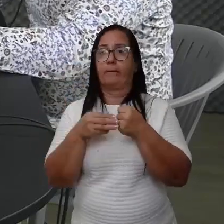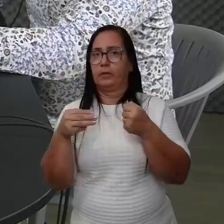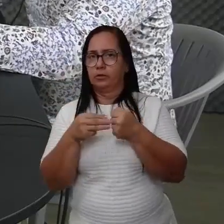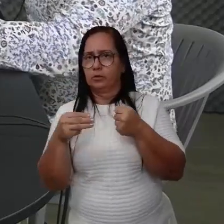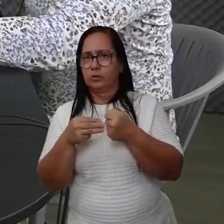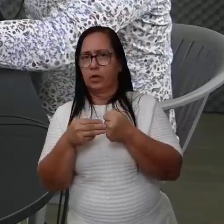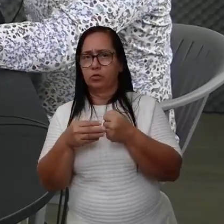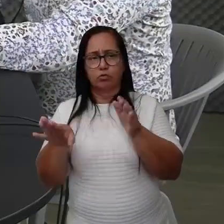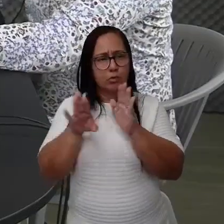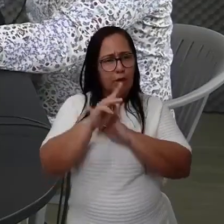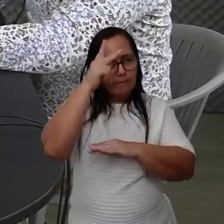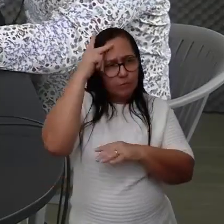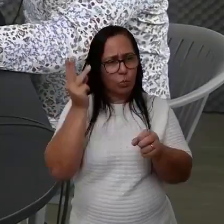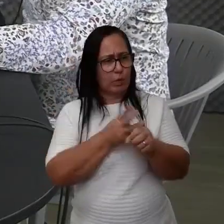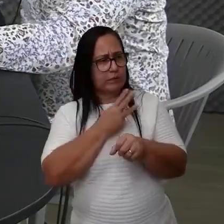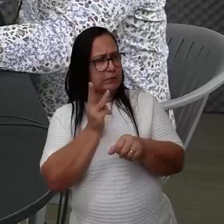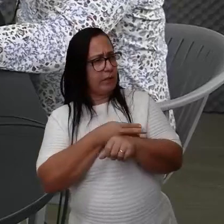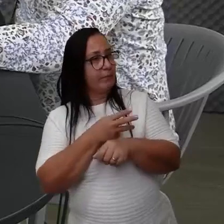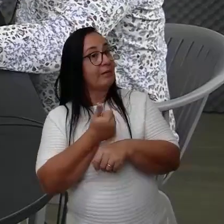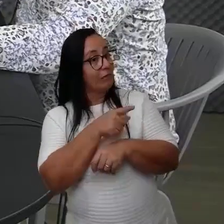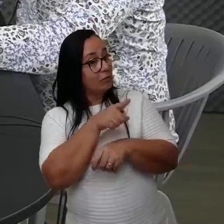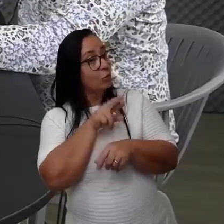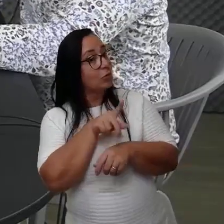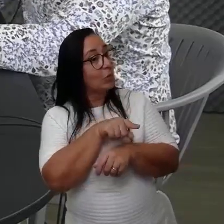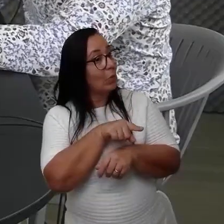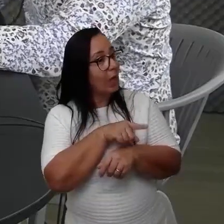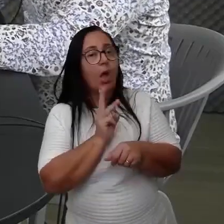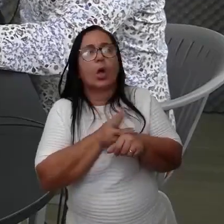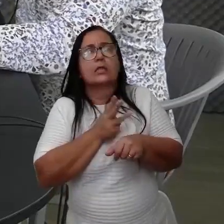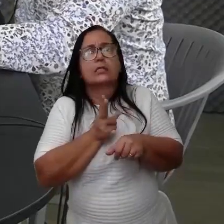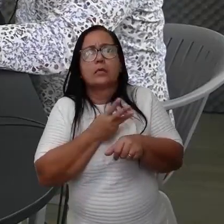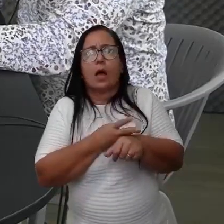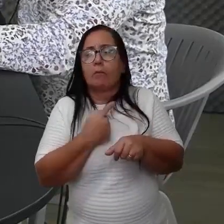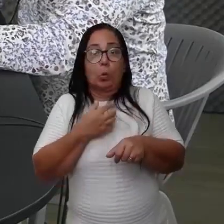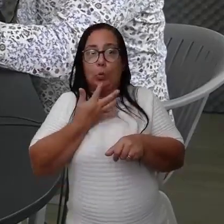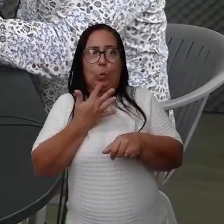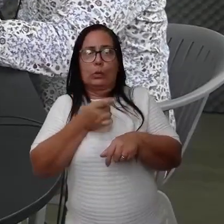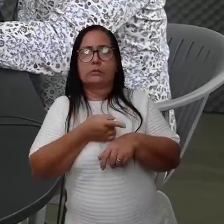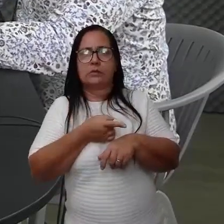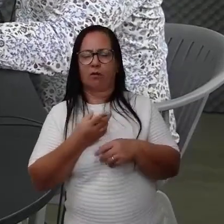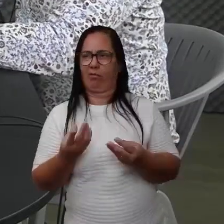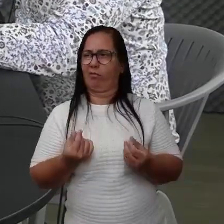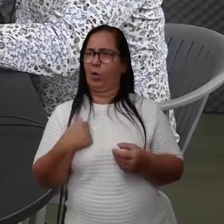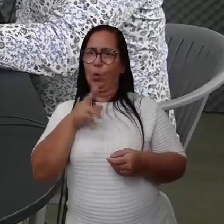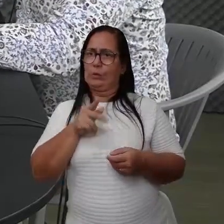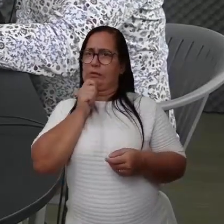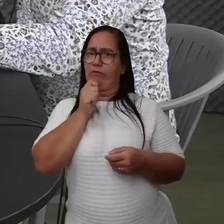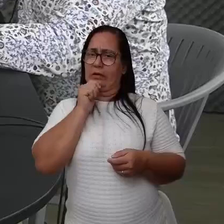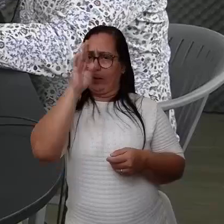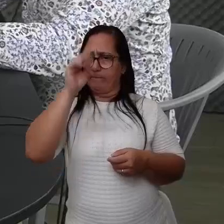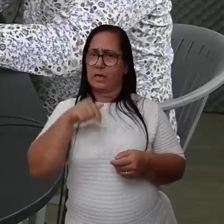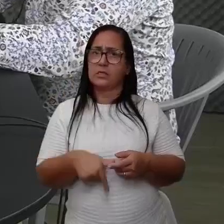Aires, quando eu chego lá o pessoal usava o WhatsApp. Eu fazia, o que é isso que vocês estão usando? Não, é o WhatsApp, todo mundo utiliza aqui. A gente não utilizava ainda aqui no Brasil,